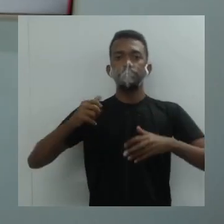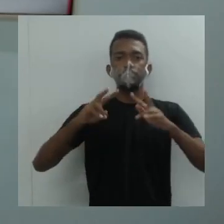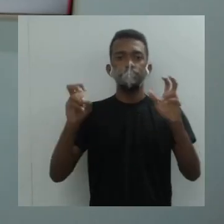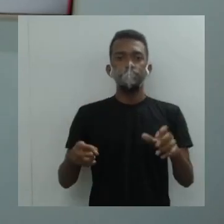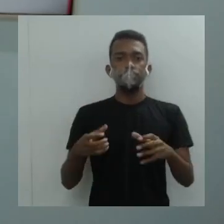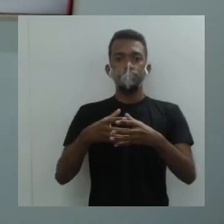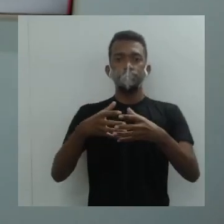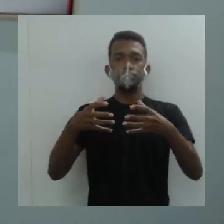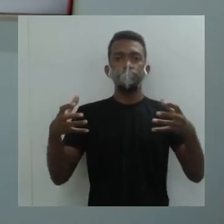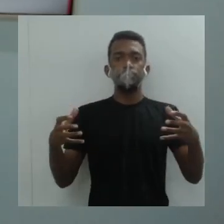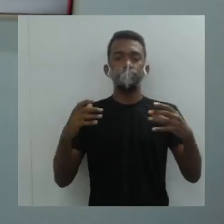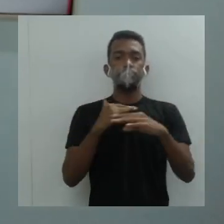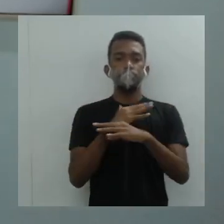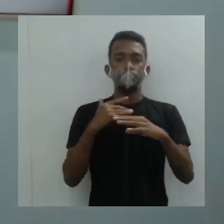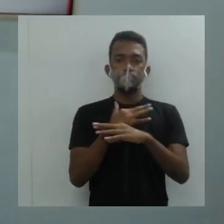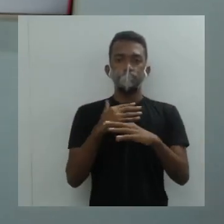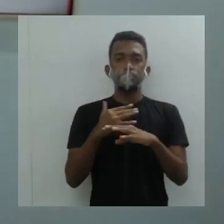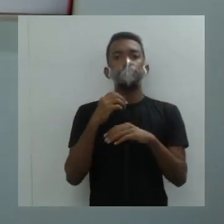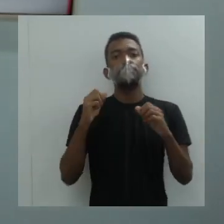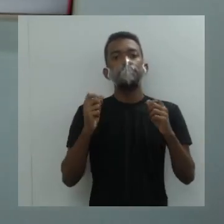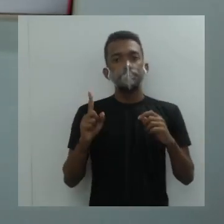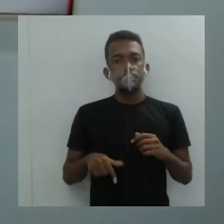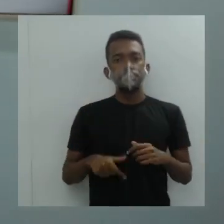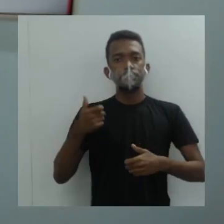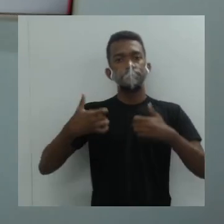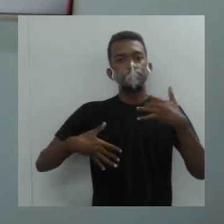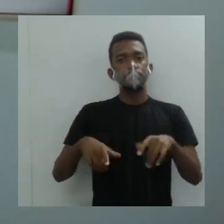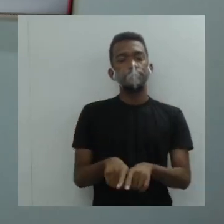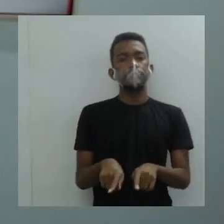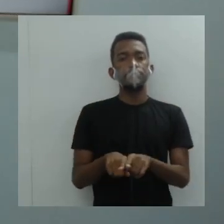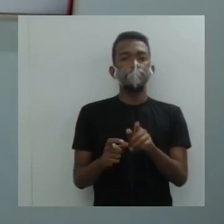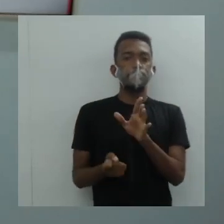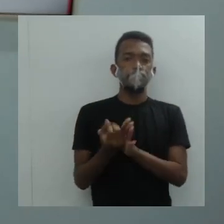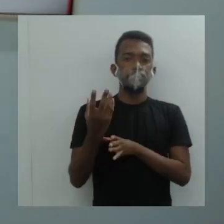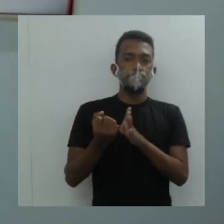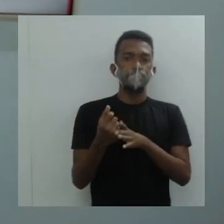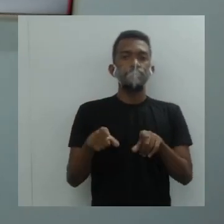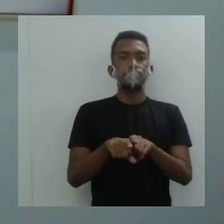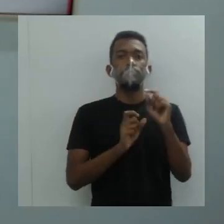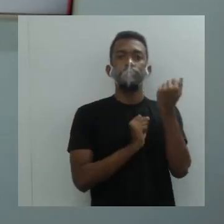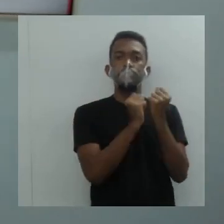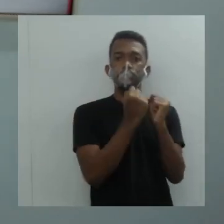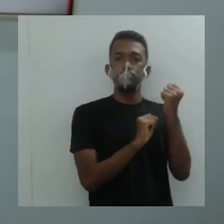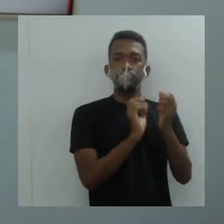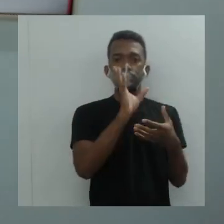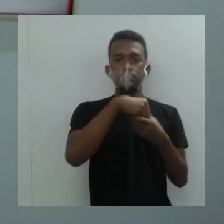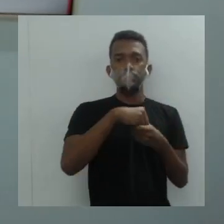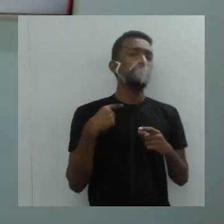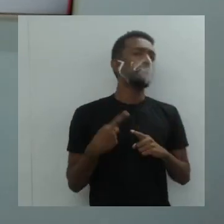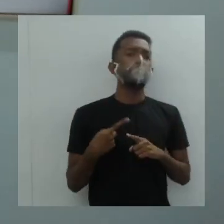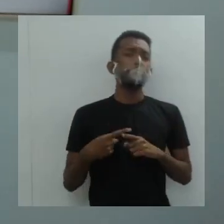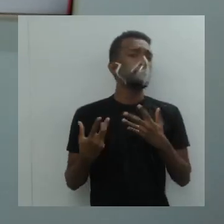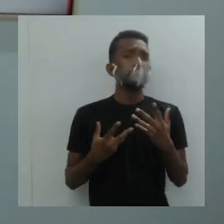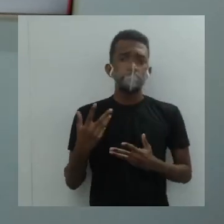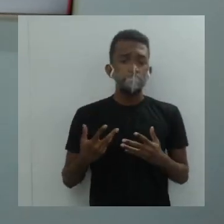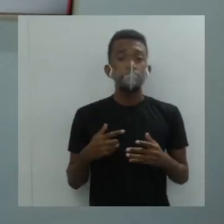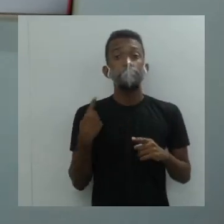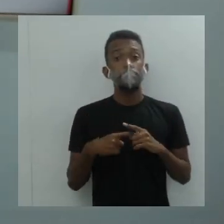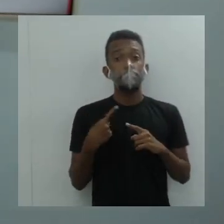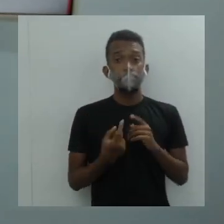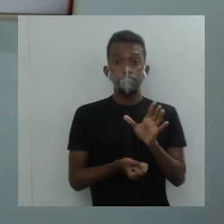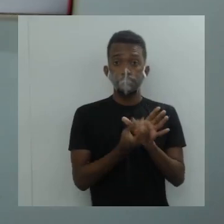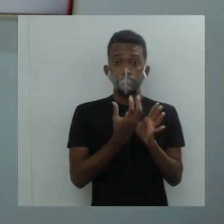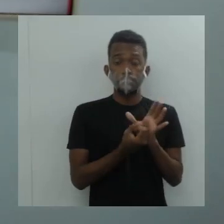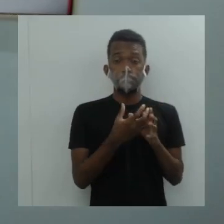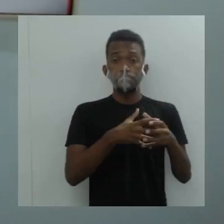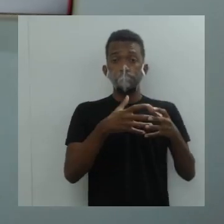urbano é falar da produção e da indústria. Por quê? A